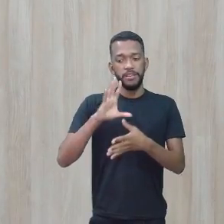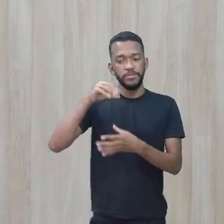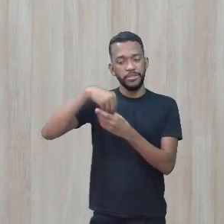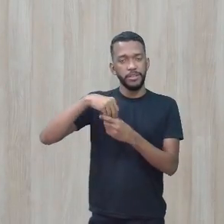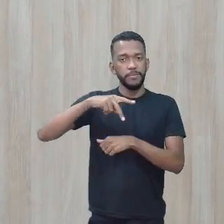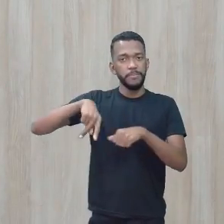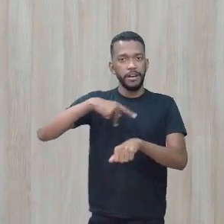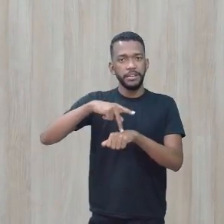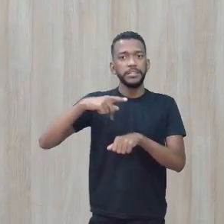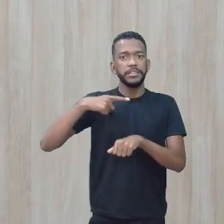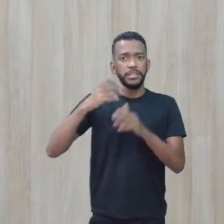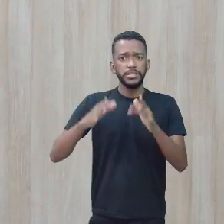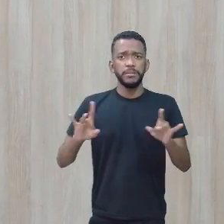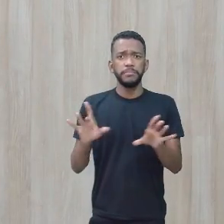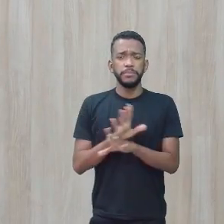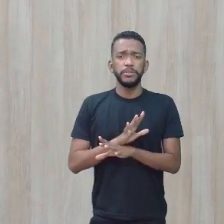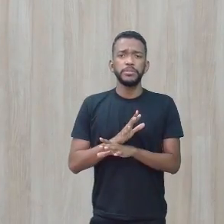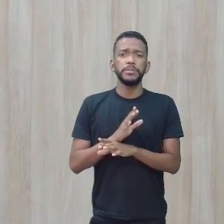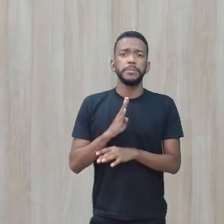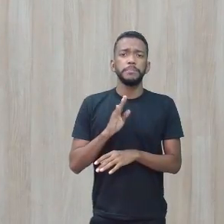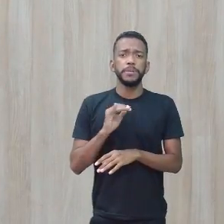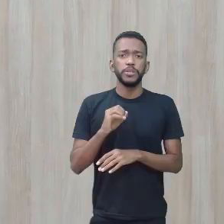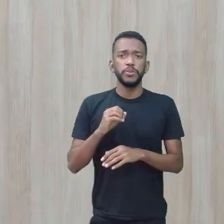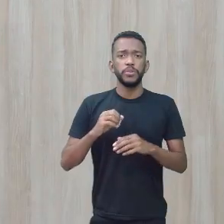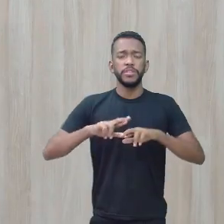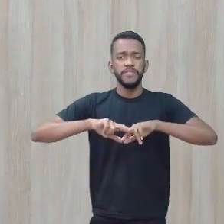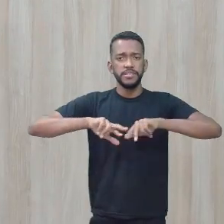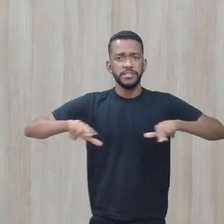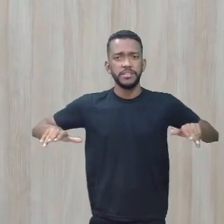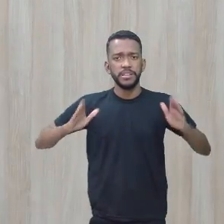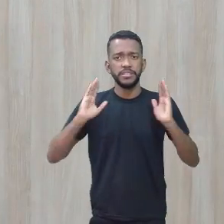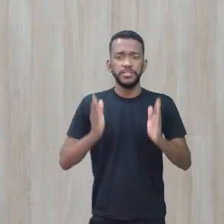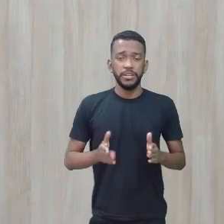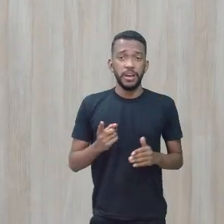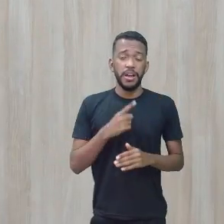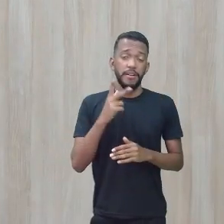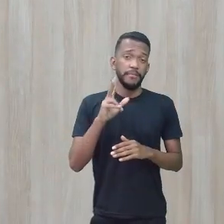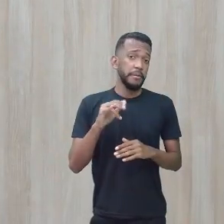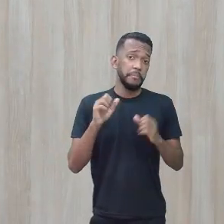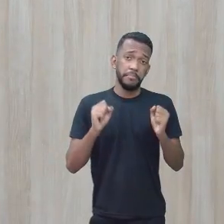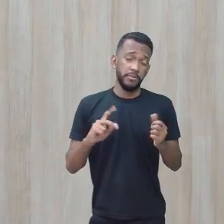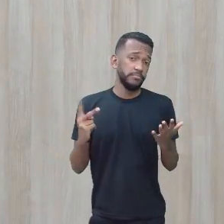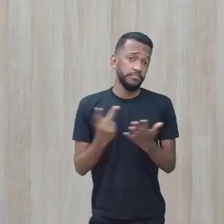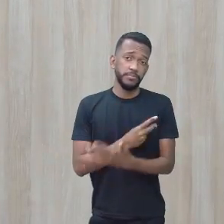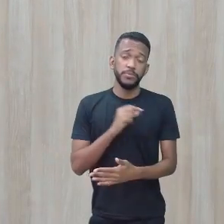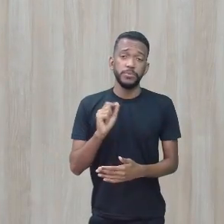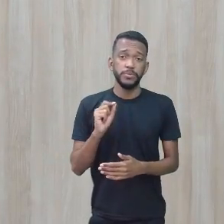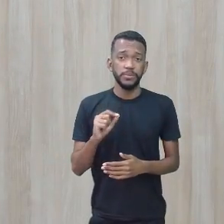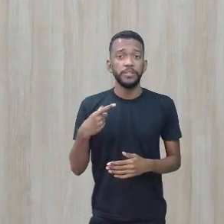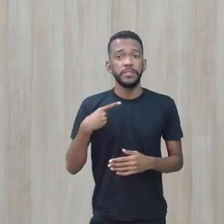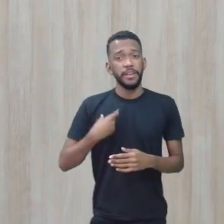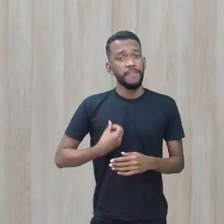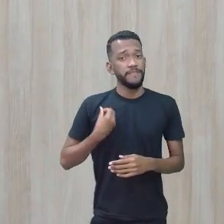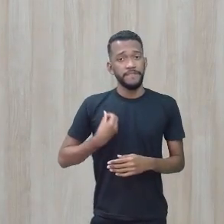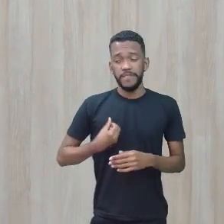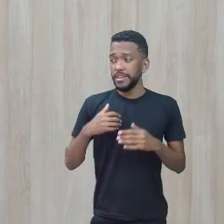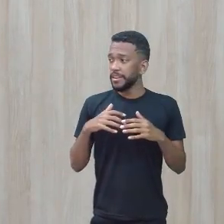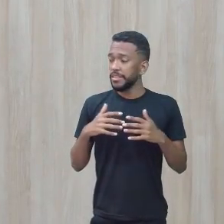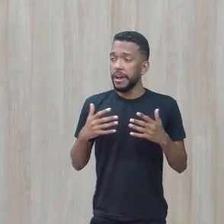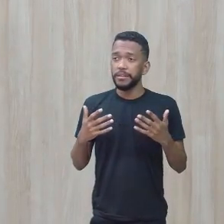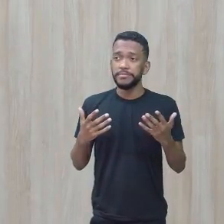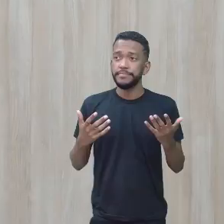ter tanta biodiversidade, e aí acaba atingindo essa vida,